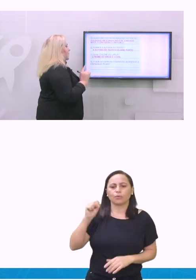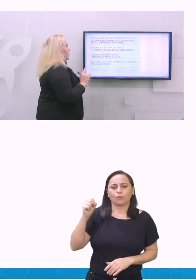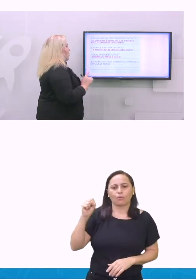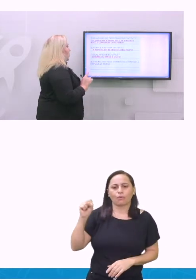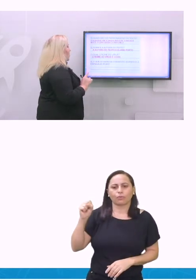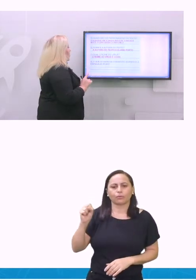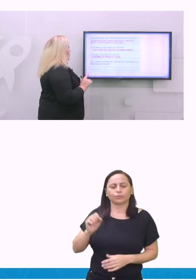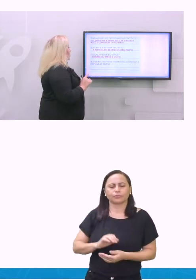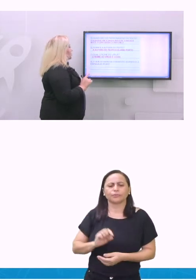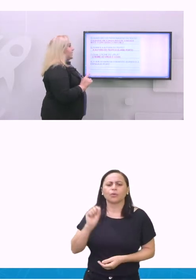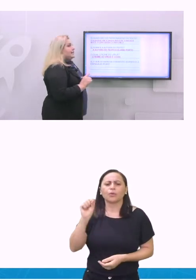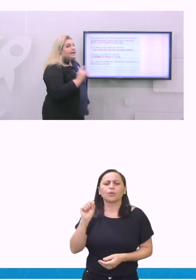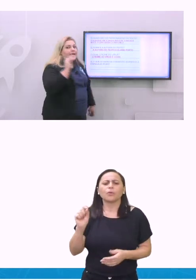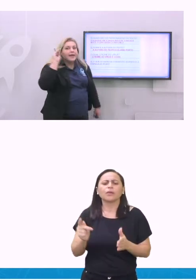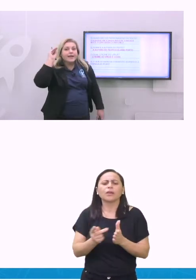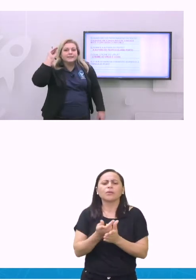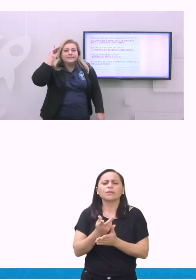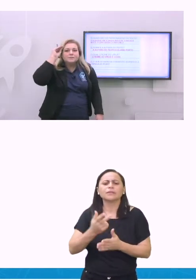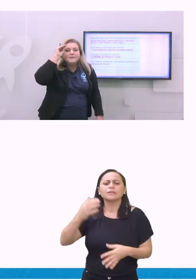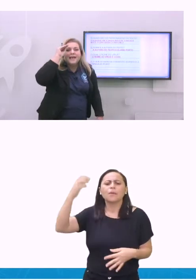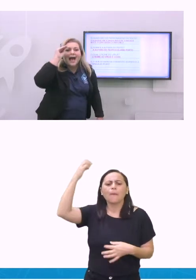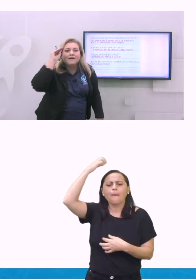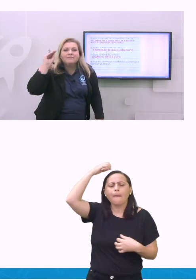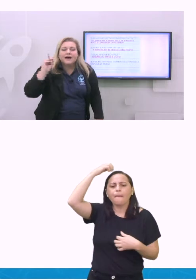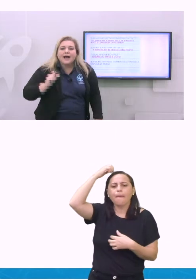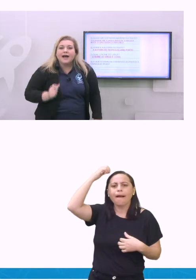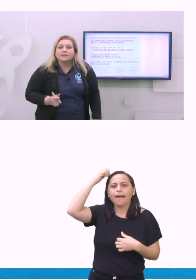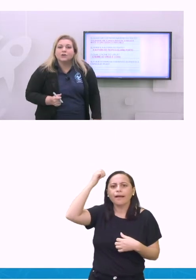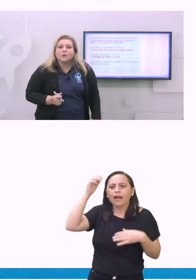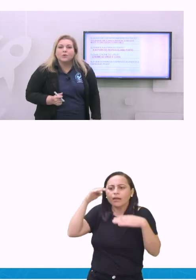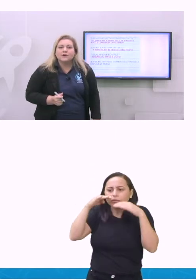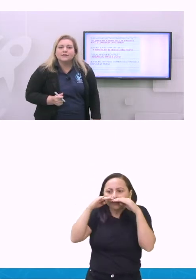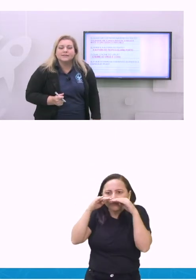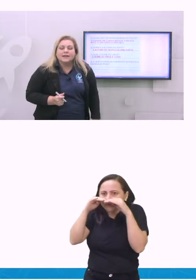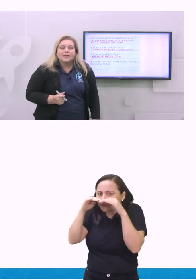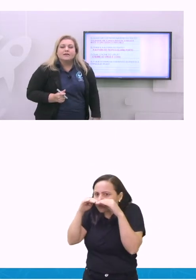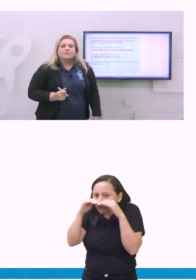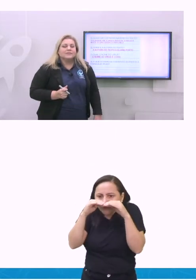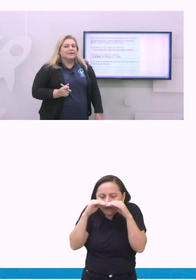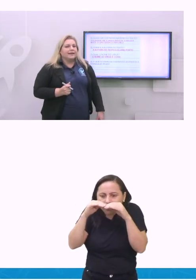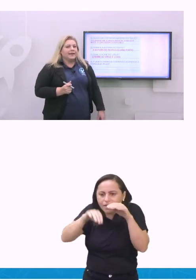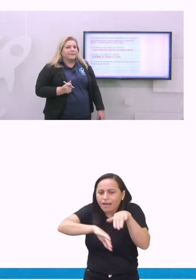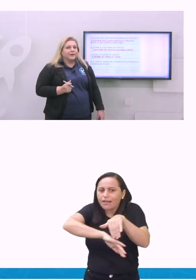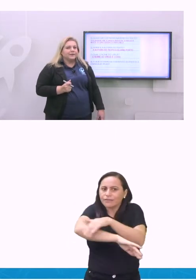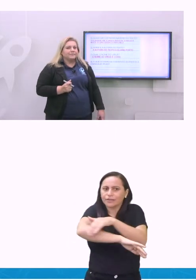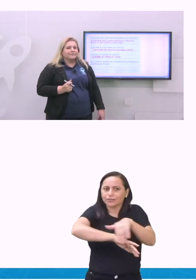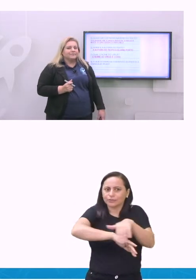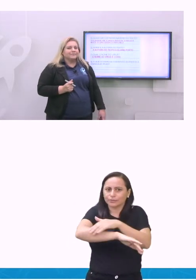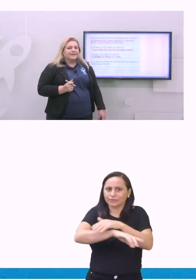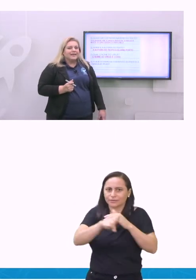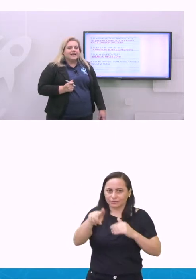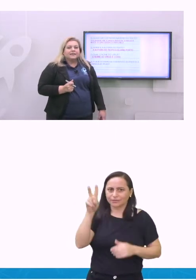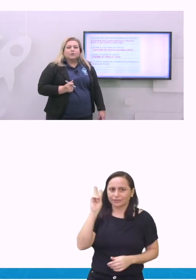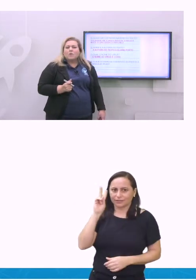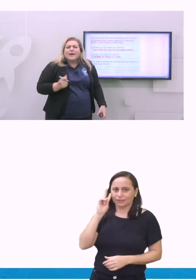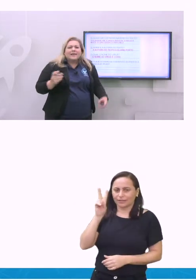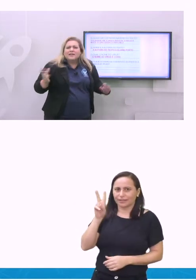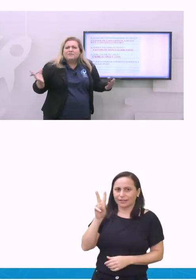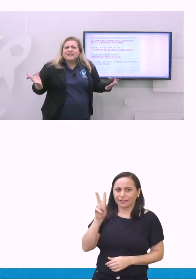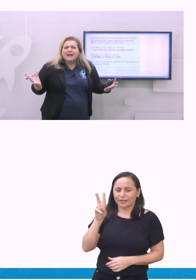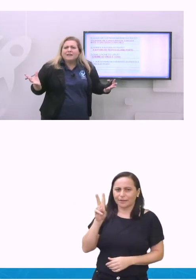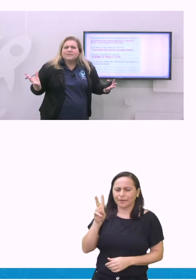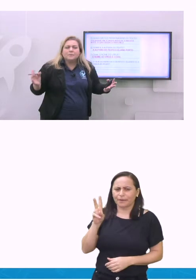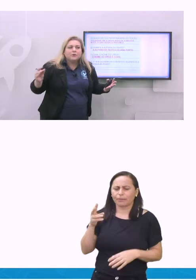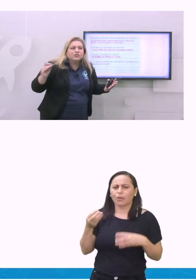com Mocó quando ele espiava as ruas? Você lembra? Como é que